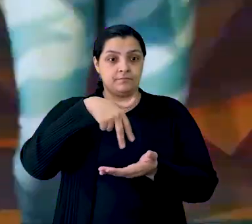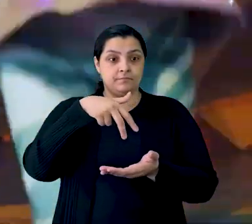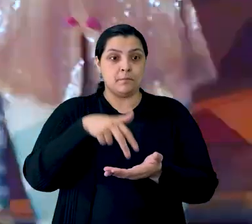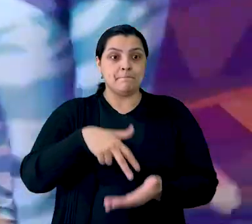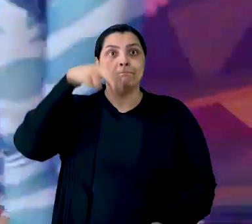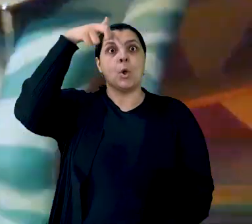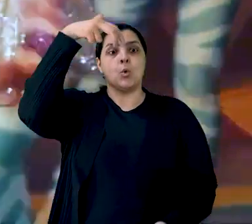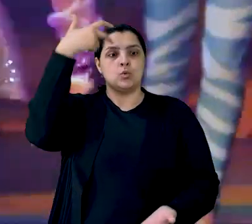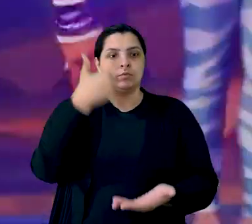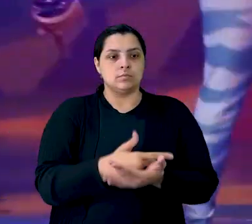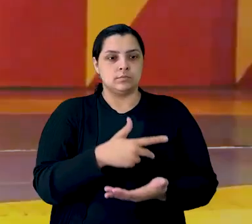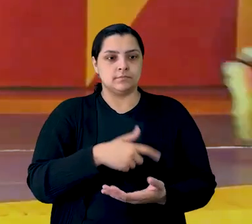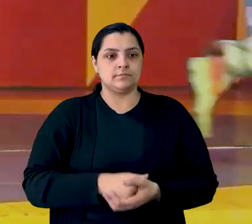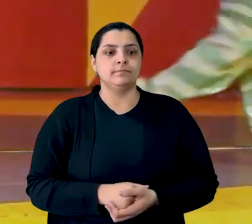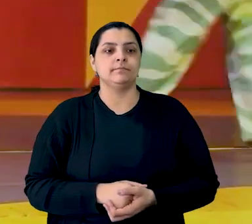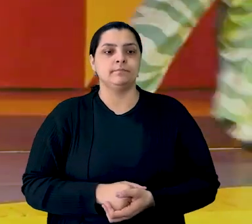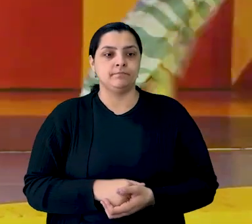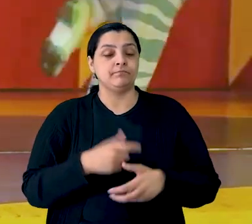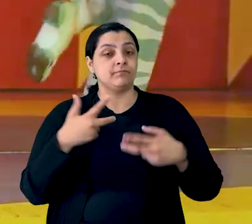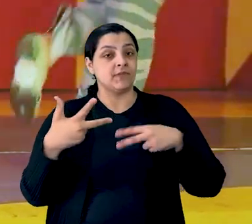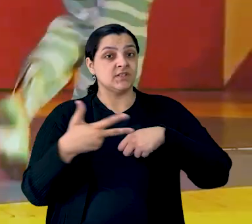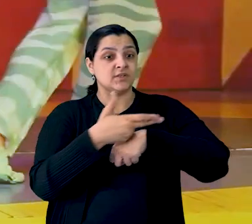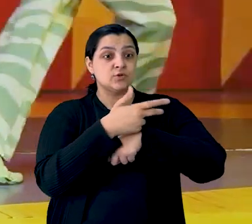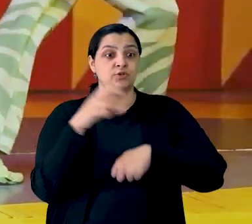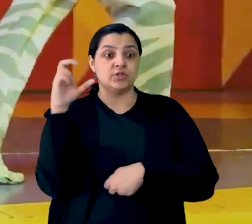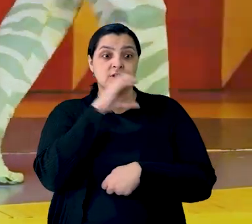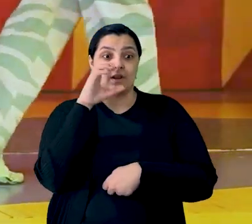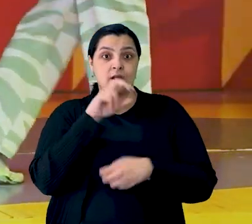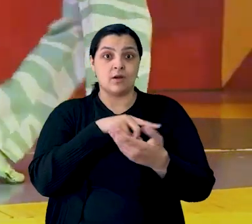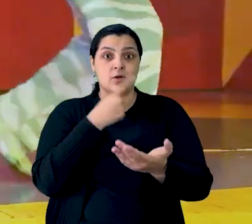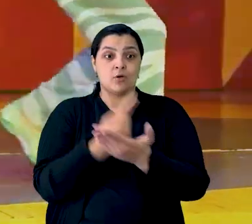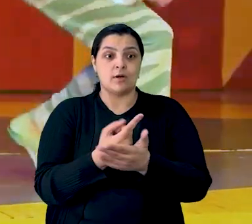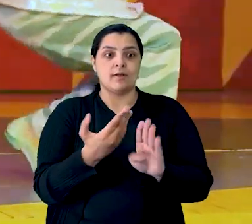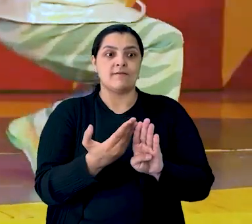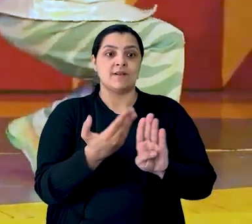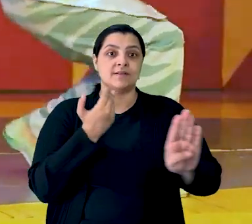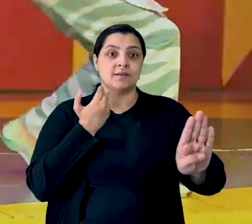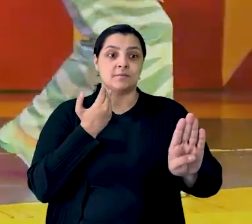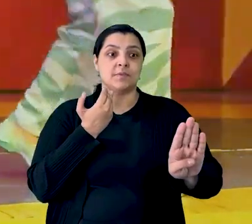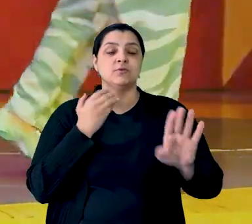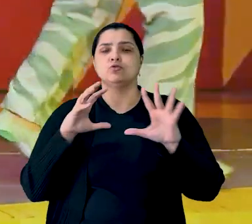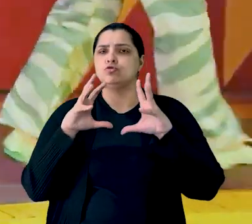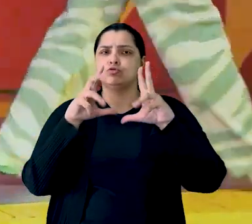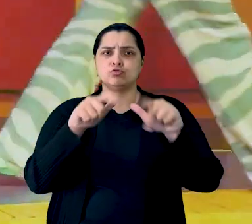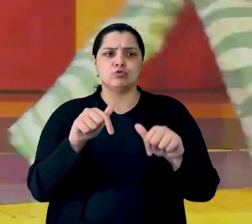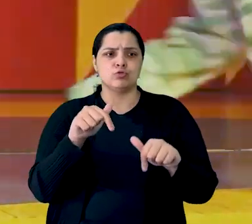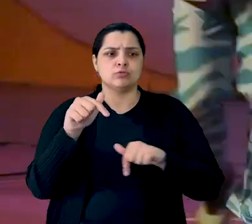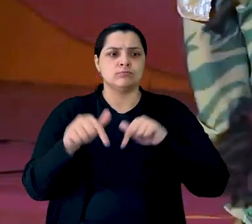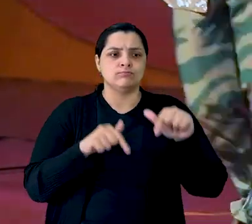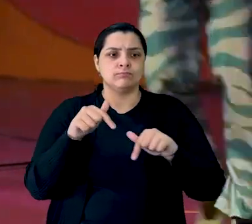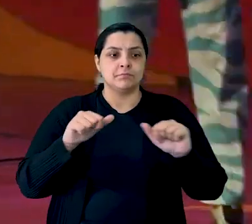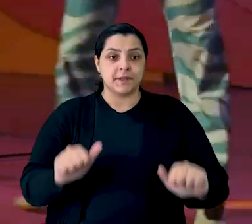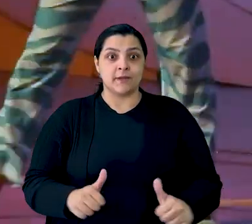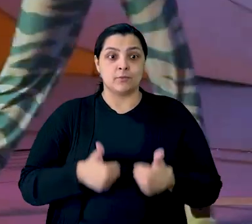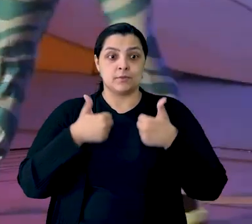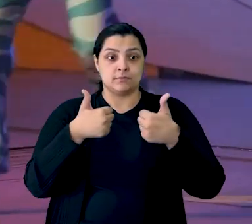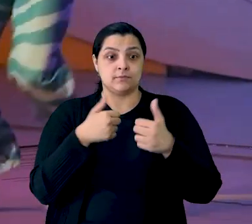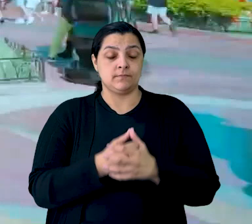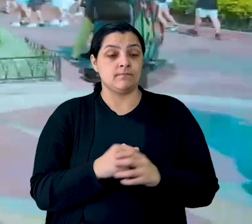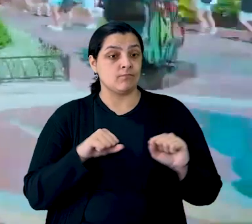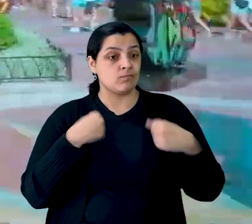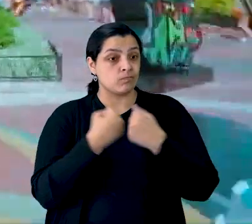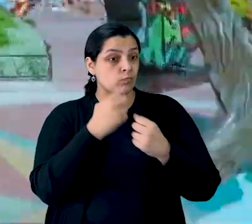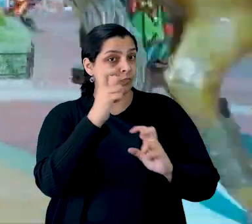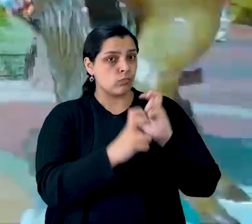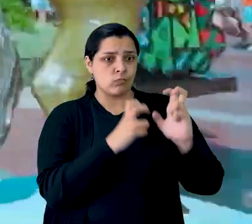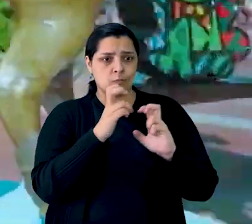mulher caiu durante um salto. Ela foi submetida a uma cirurgia imediata, que exigiu o afastamento de todas as atividades para a recuperação.